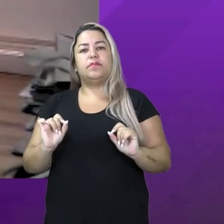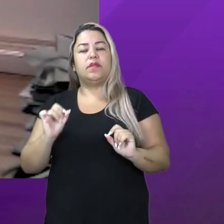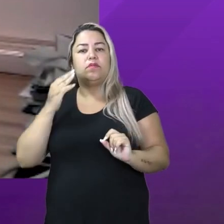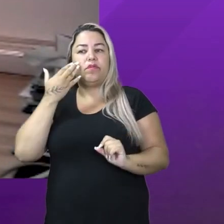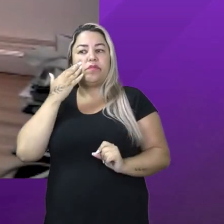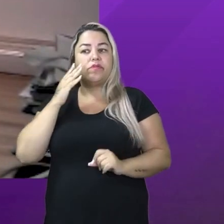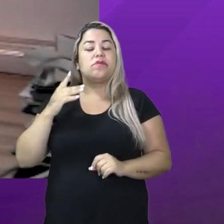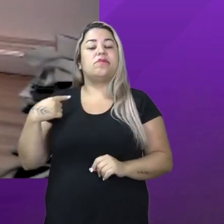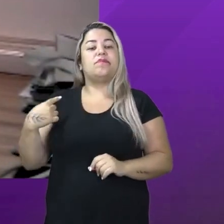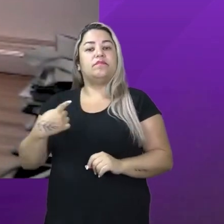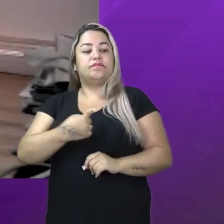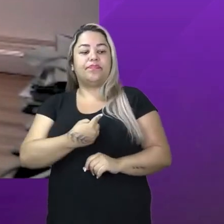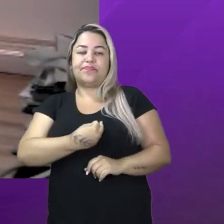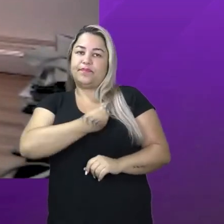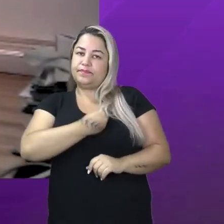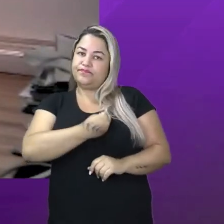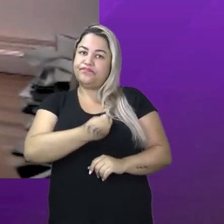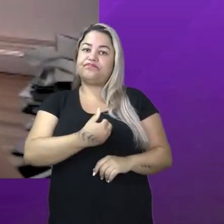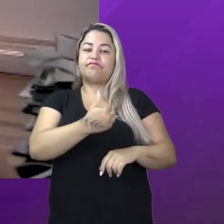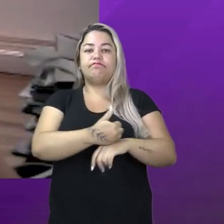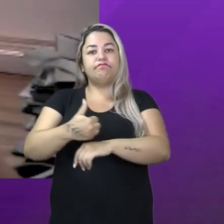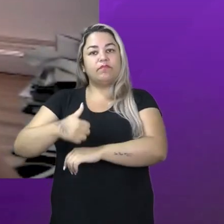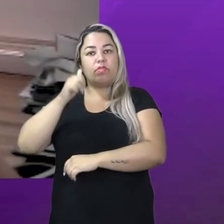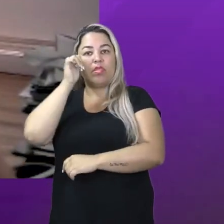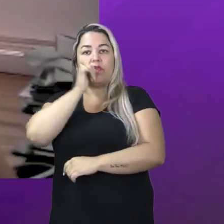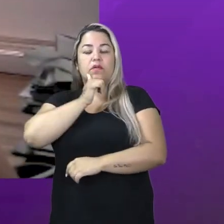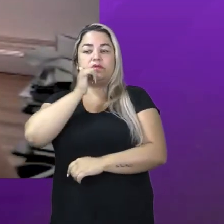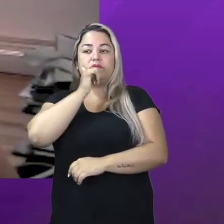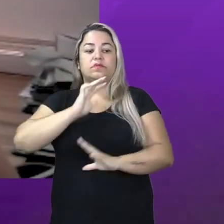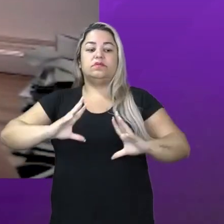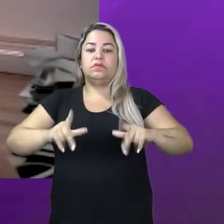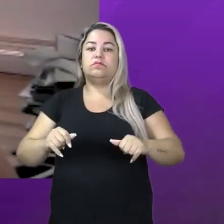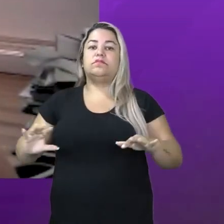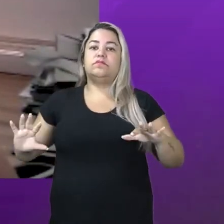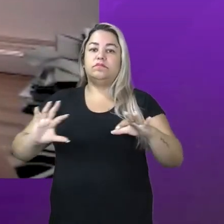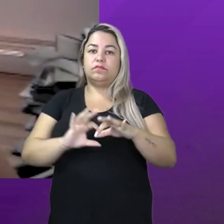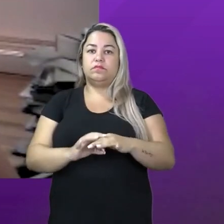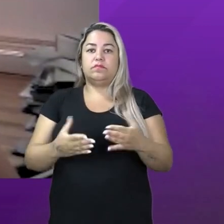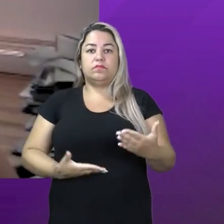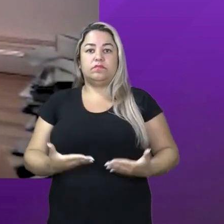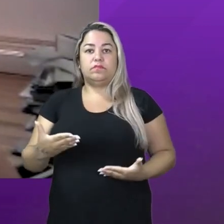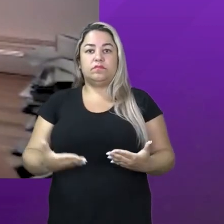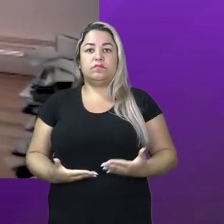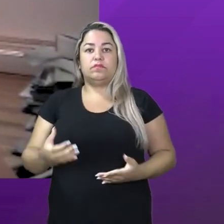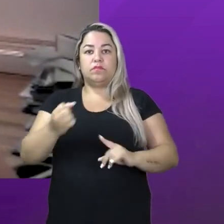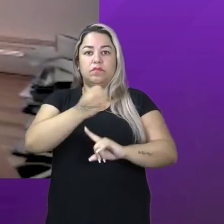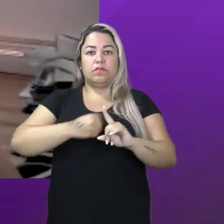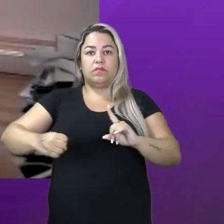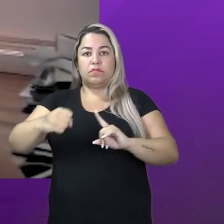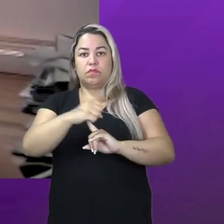da nossa presença das mulheres em setores ligados a serviços, aos serviços sociais,